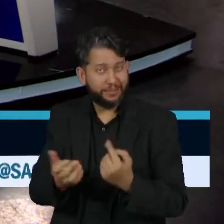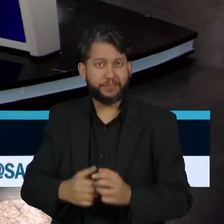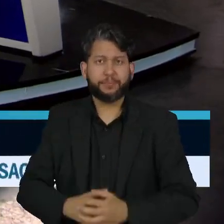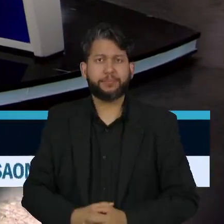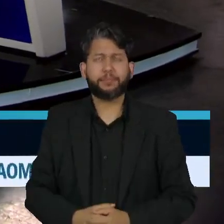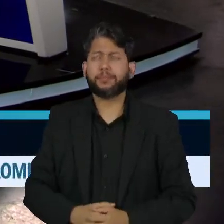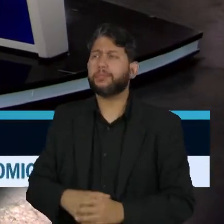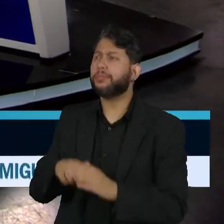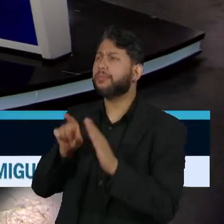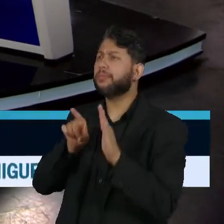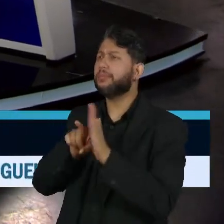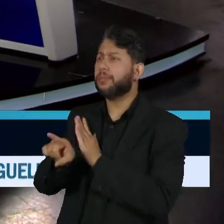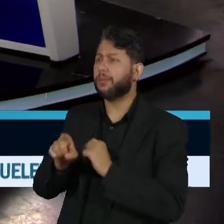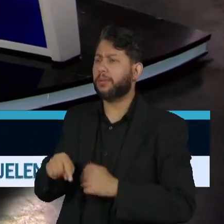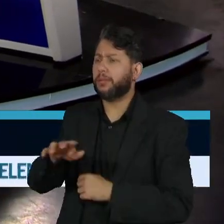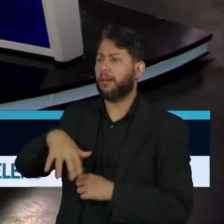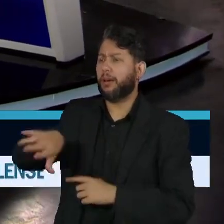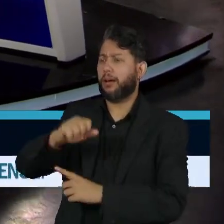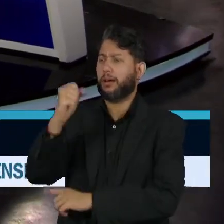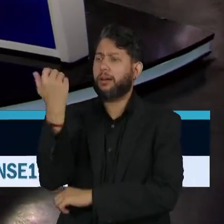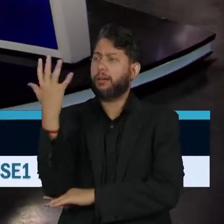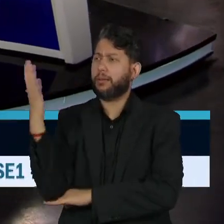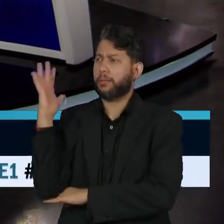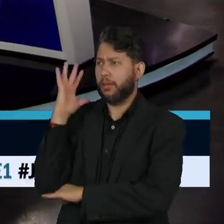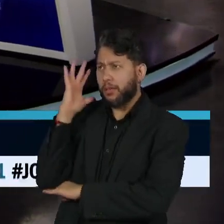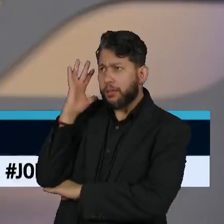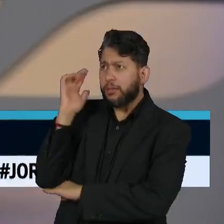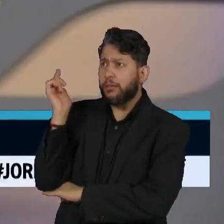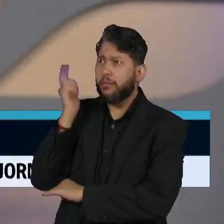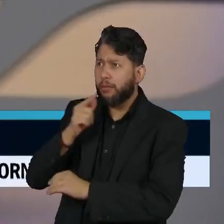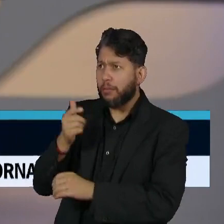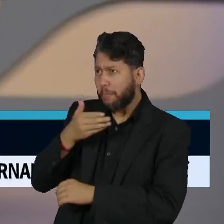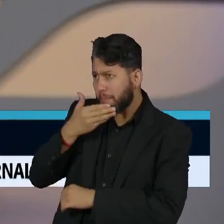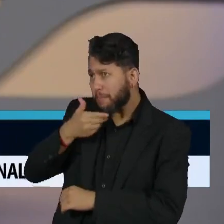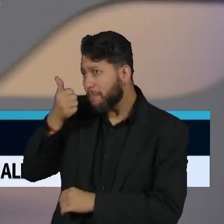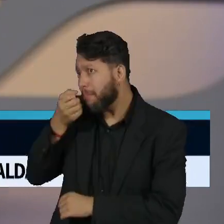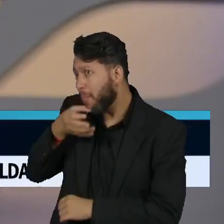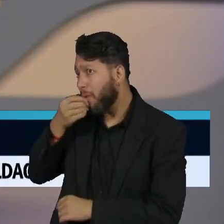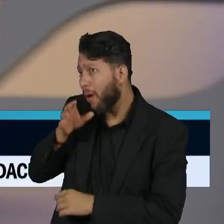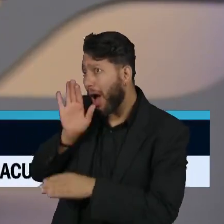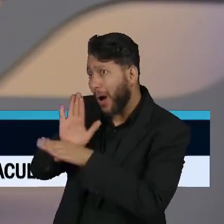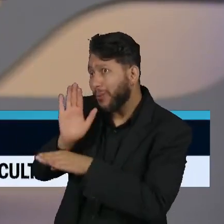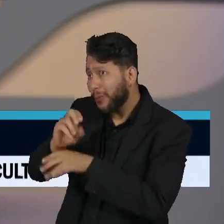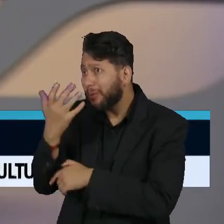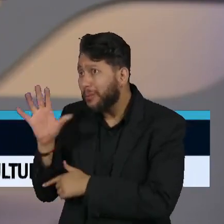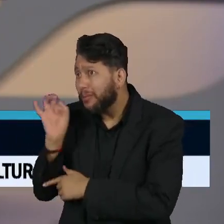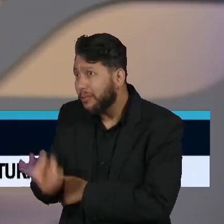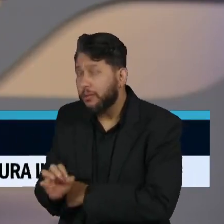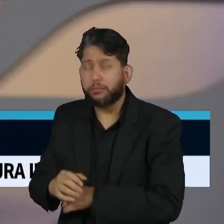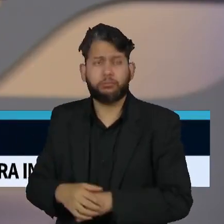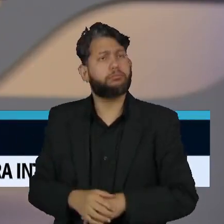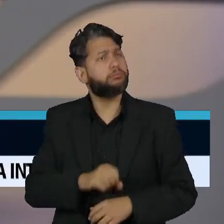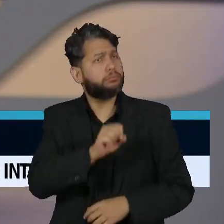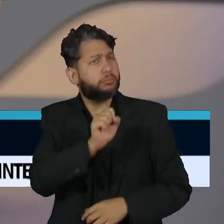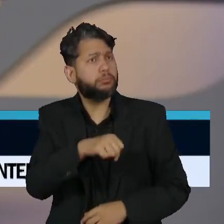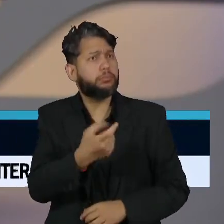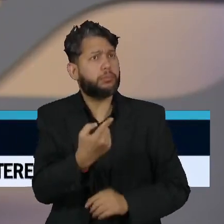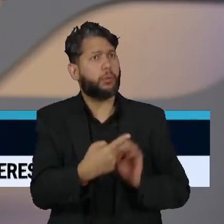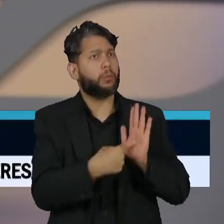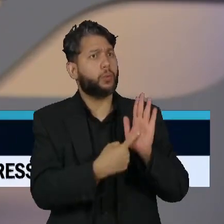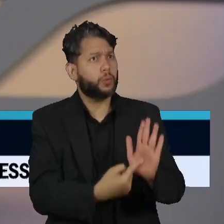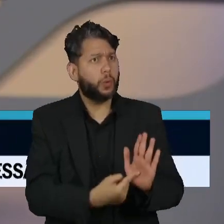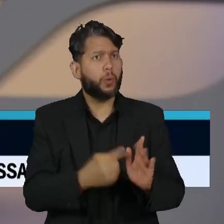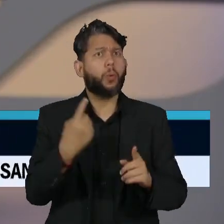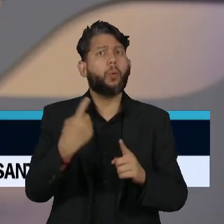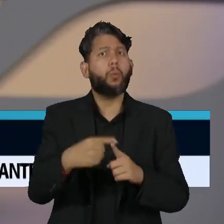Fábio, esse aumento é bom para o meio ambiente? Não, ele é bom, ele é bom para o meio ambiente, como foi colocado na matéria, ele diminui a emissão